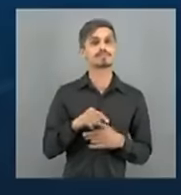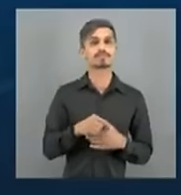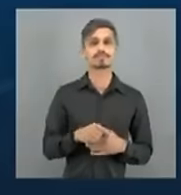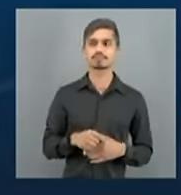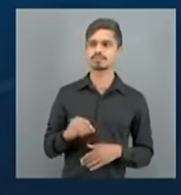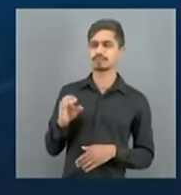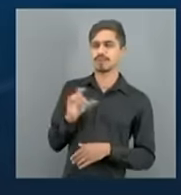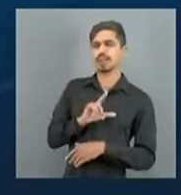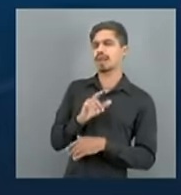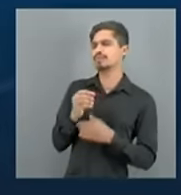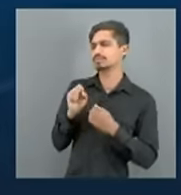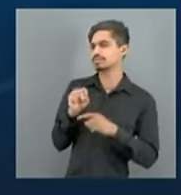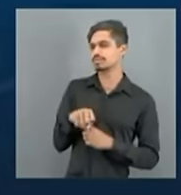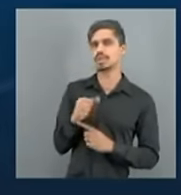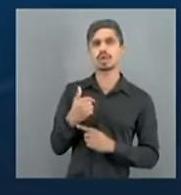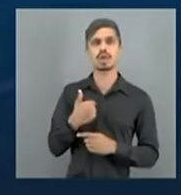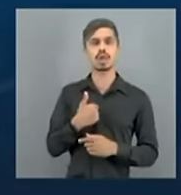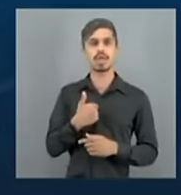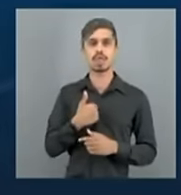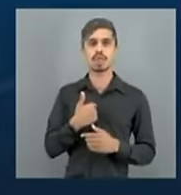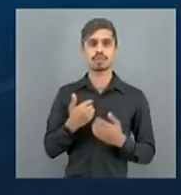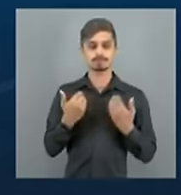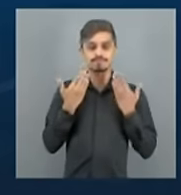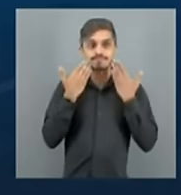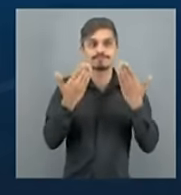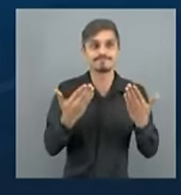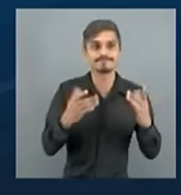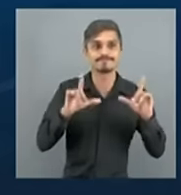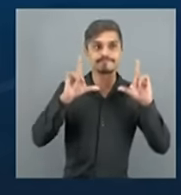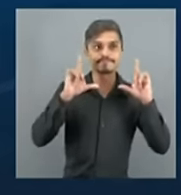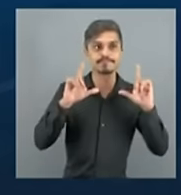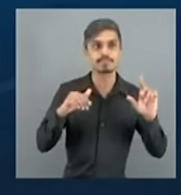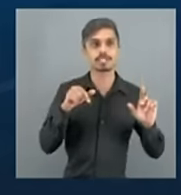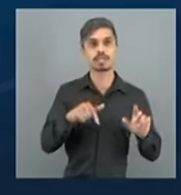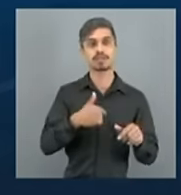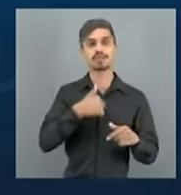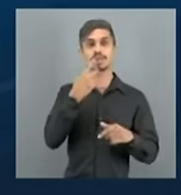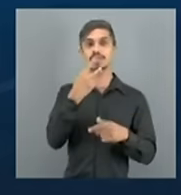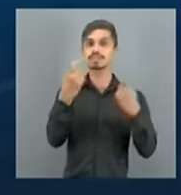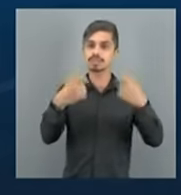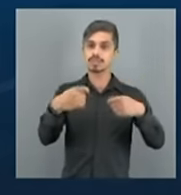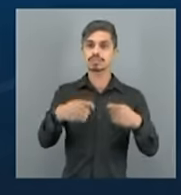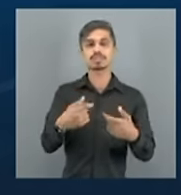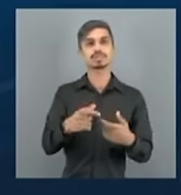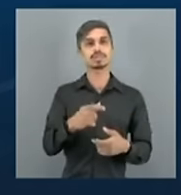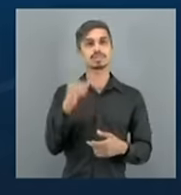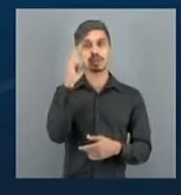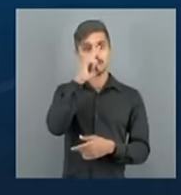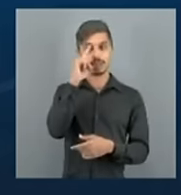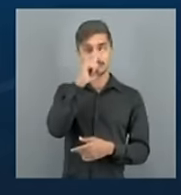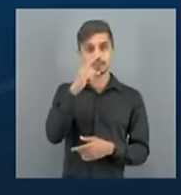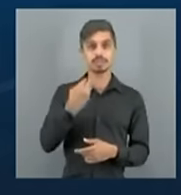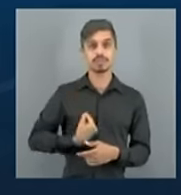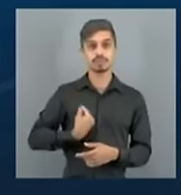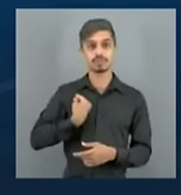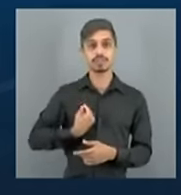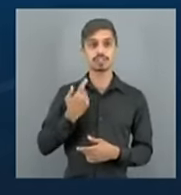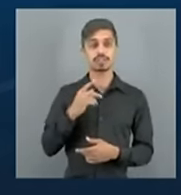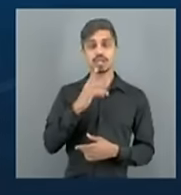Claro, o que depender de mim, Romário, só de eu estar me expondo aqui, irmão, falando para você da necessidade aí, do risco que eu estou correndo, eu acho que